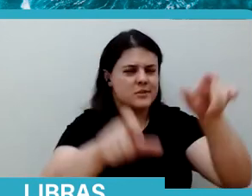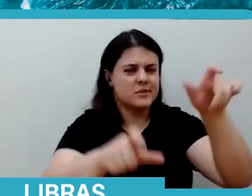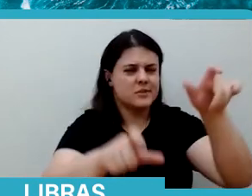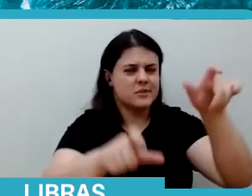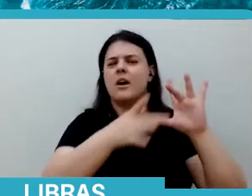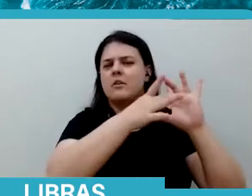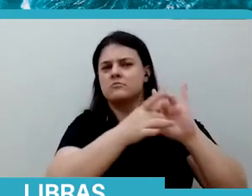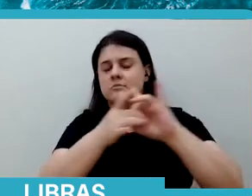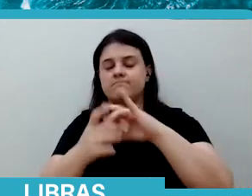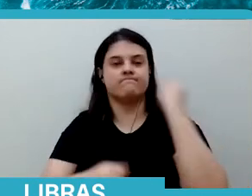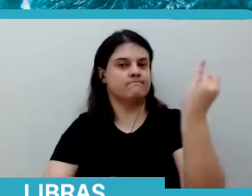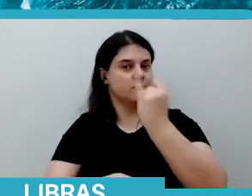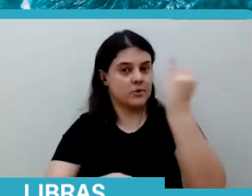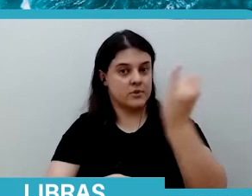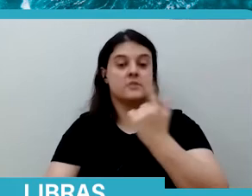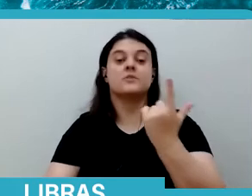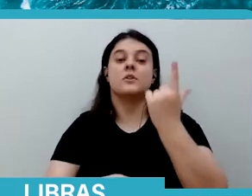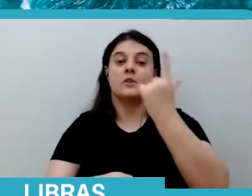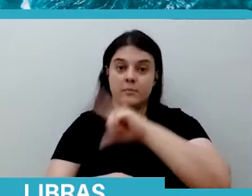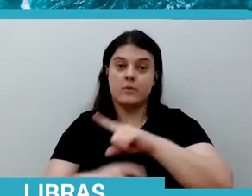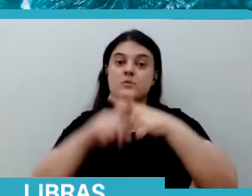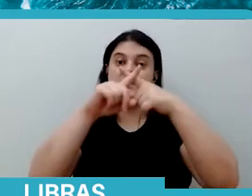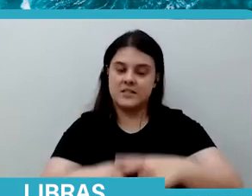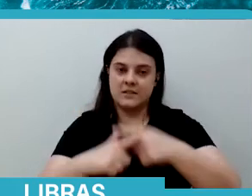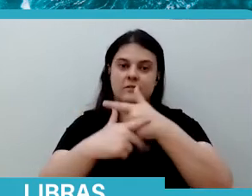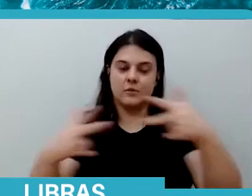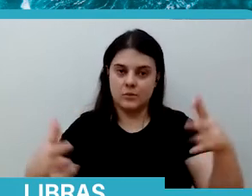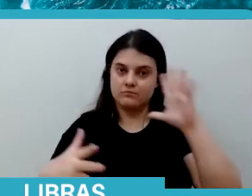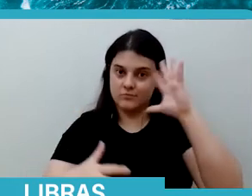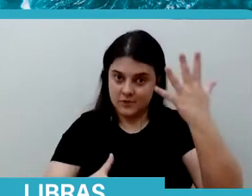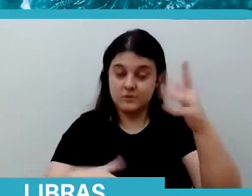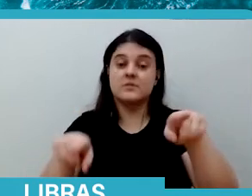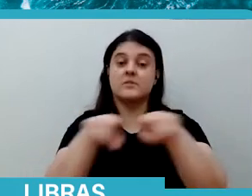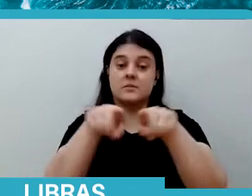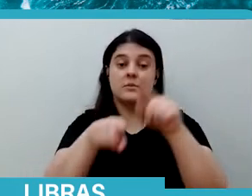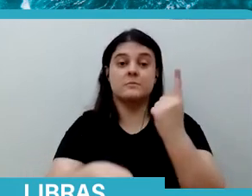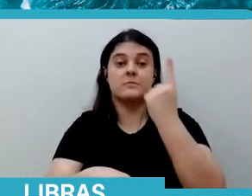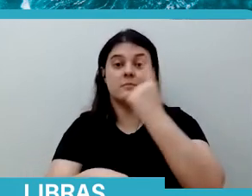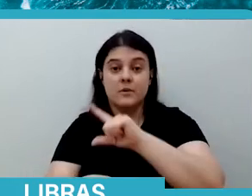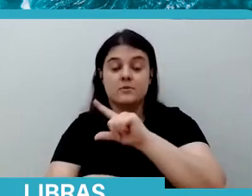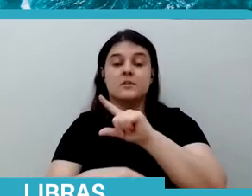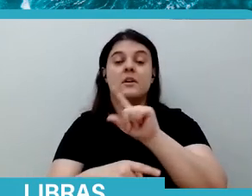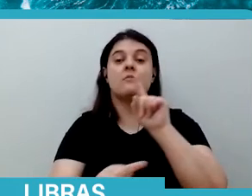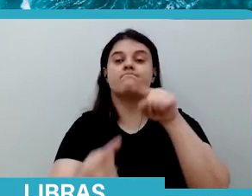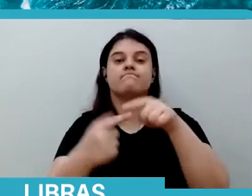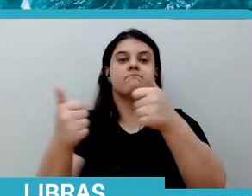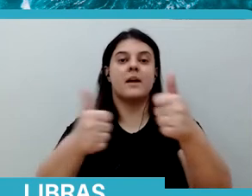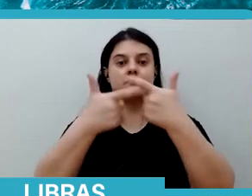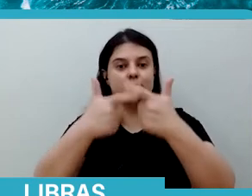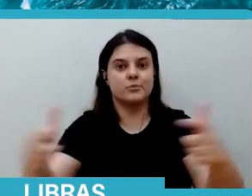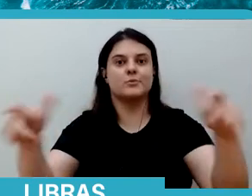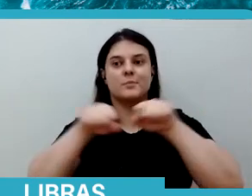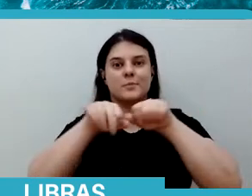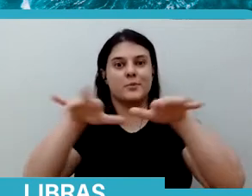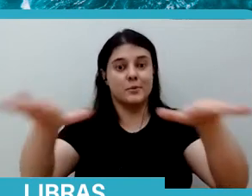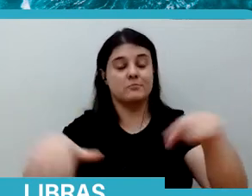todos os contextos são fundamentais para gente lidar com esses desafios gigantes e pra gente conseguir gerar Impacto positivo em escala que